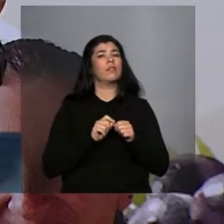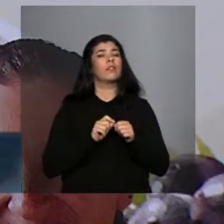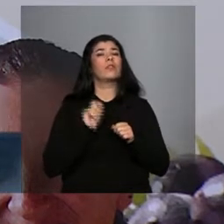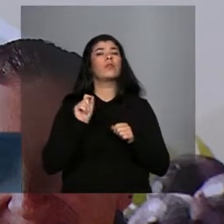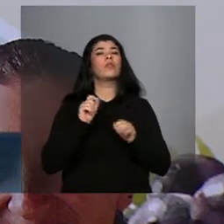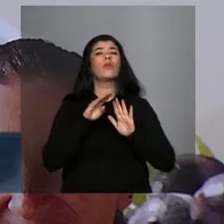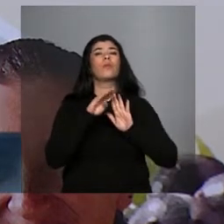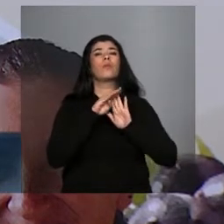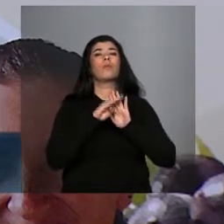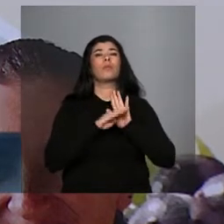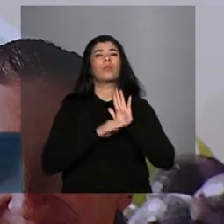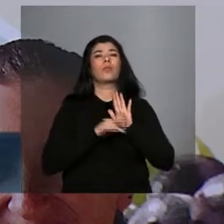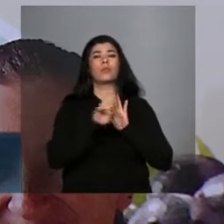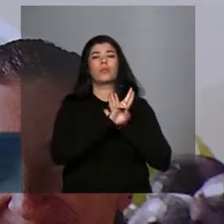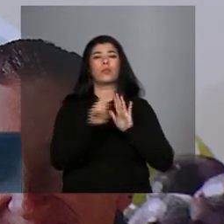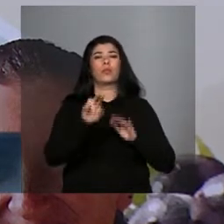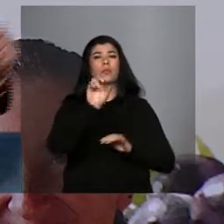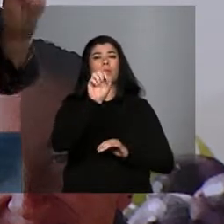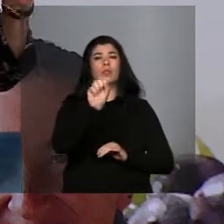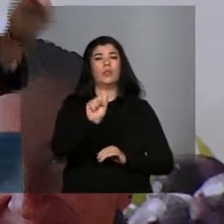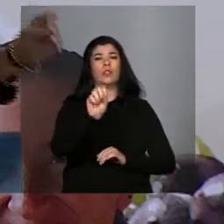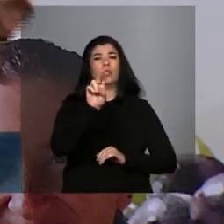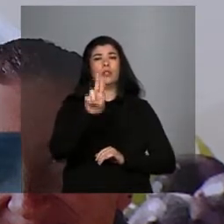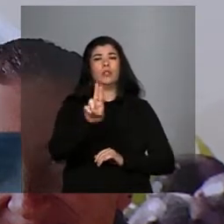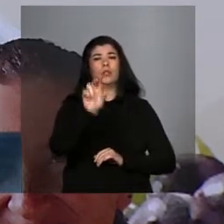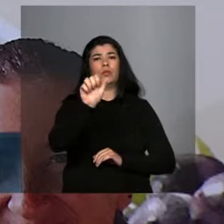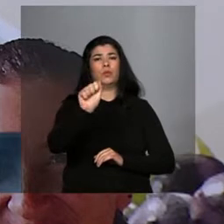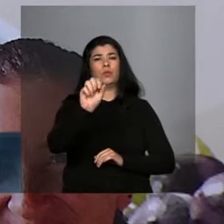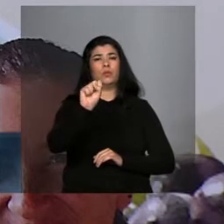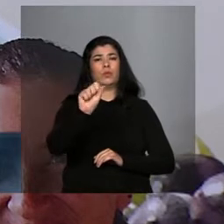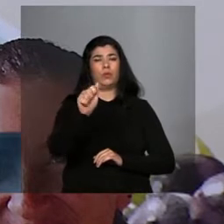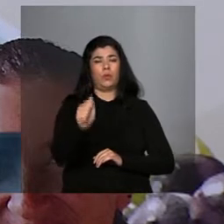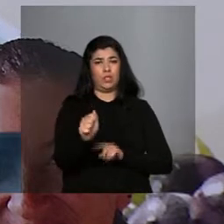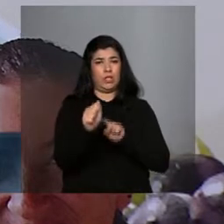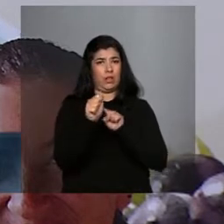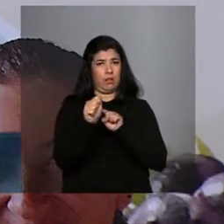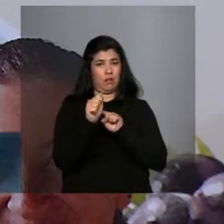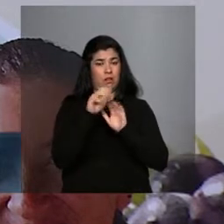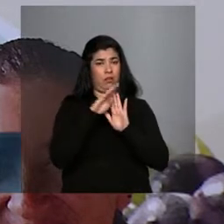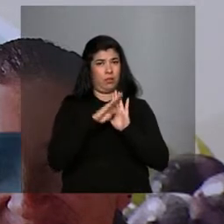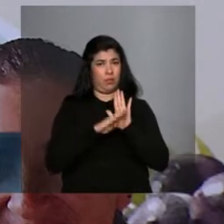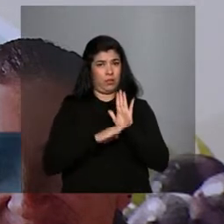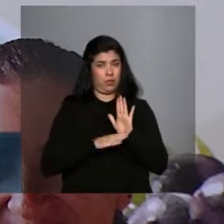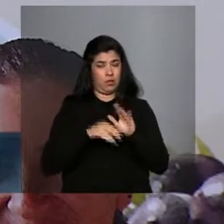é o programa SUASA, aquele que vai garantir que